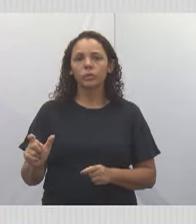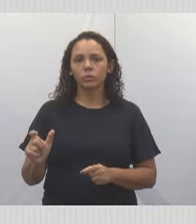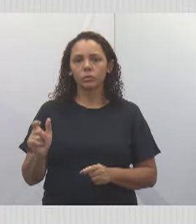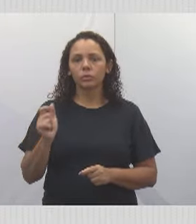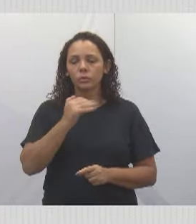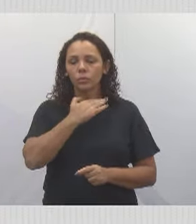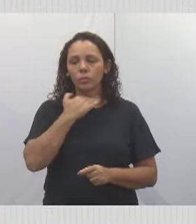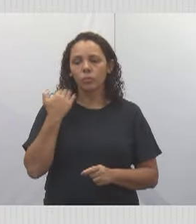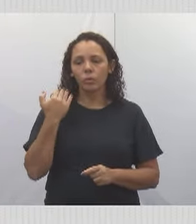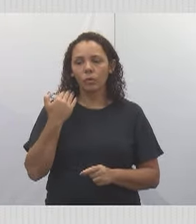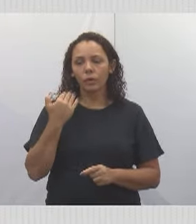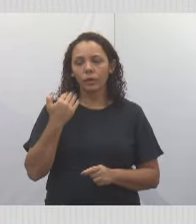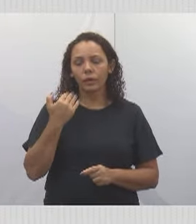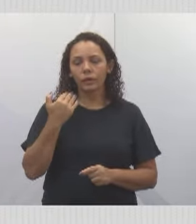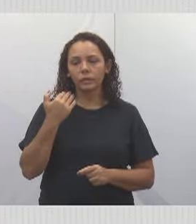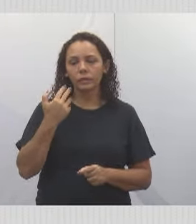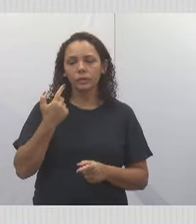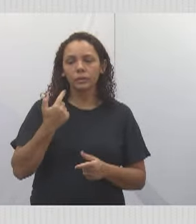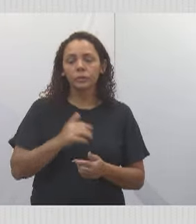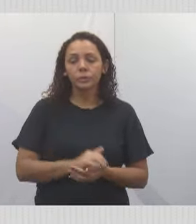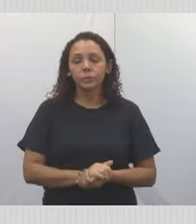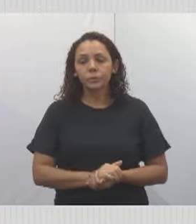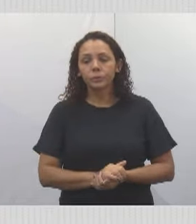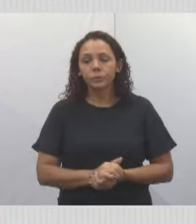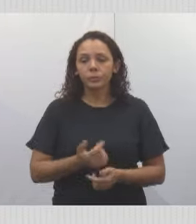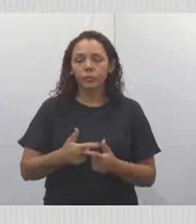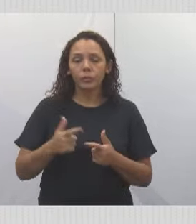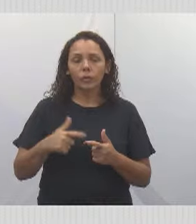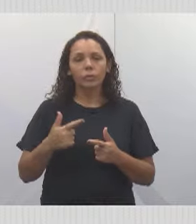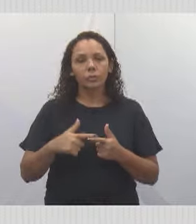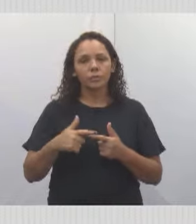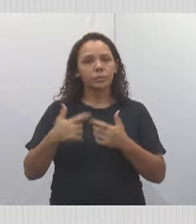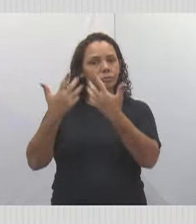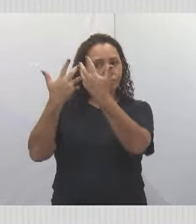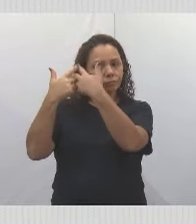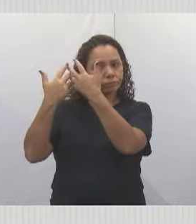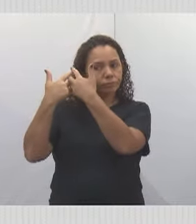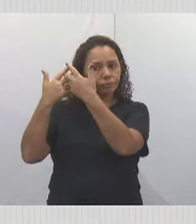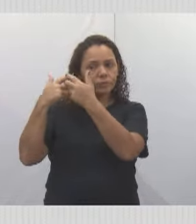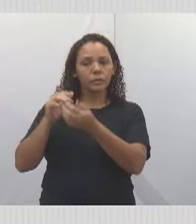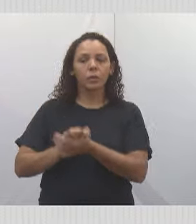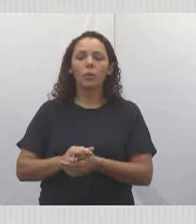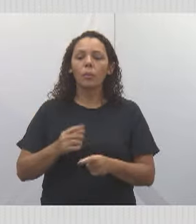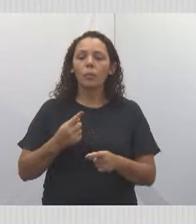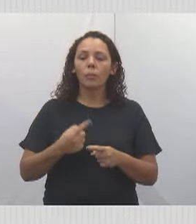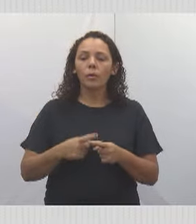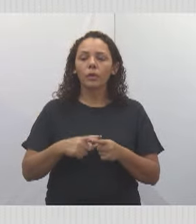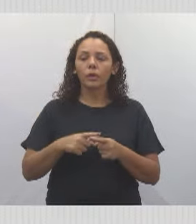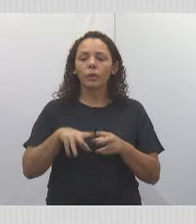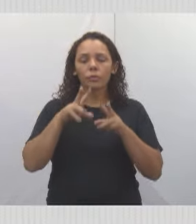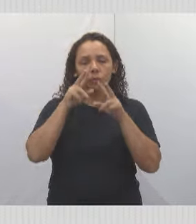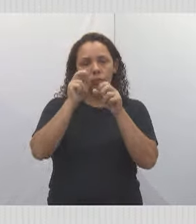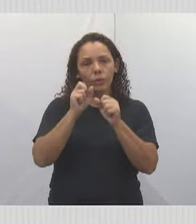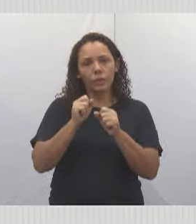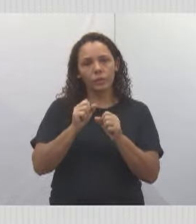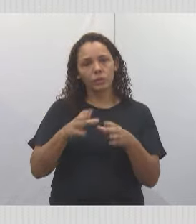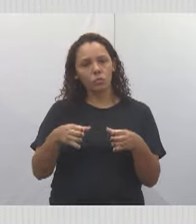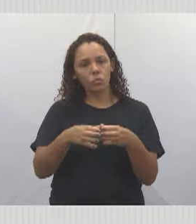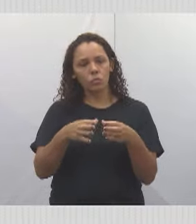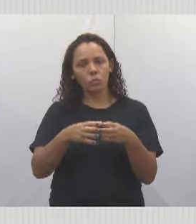mortes por transtornos mentais e comportamentais. Devido ao fortalecimento da rede de saúde mental e principalmente